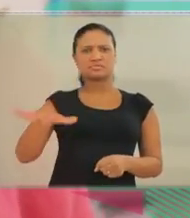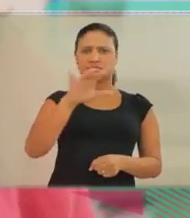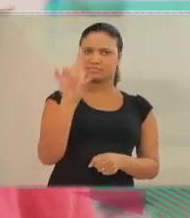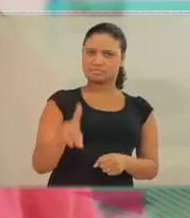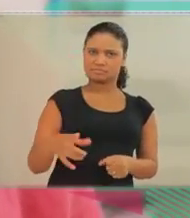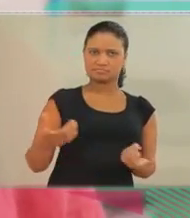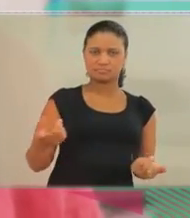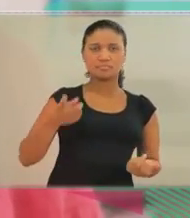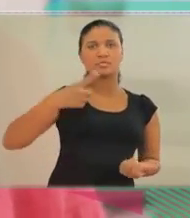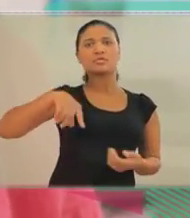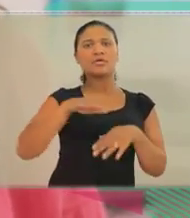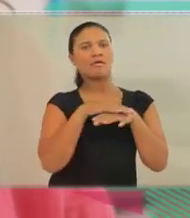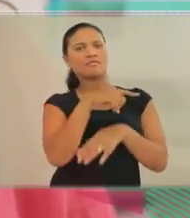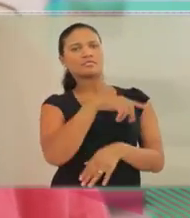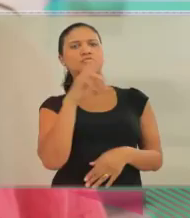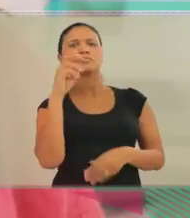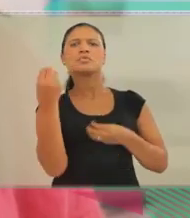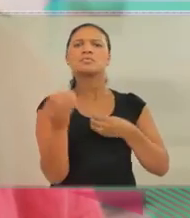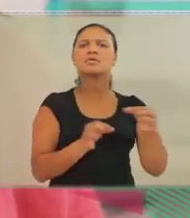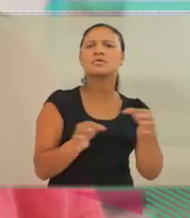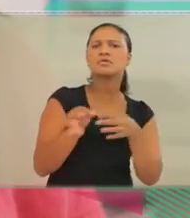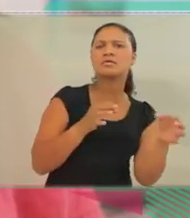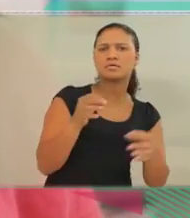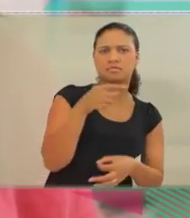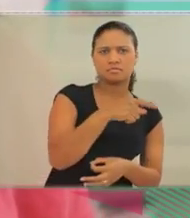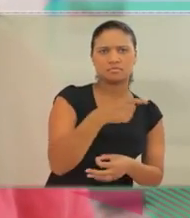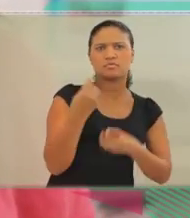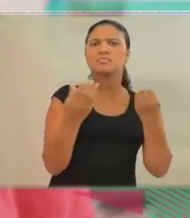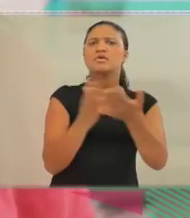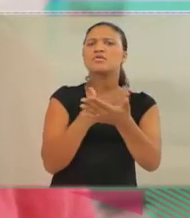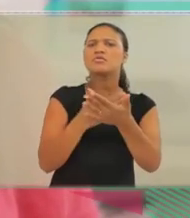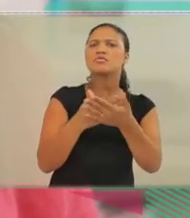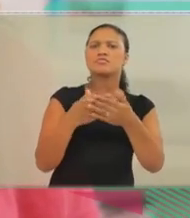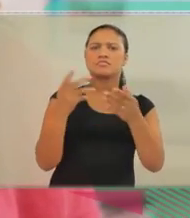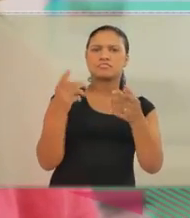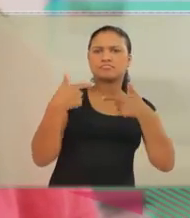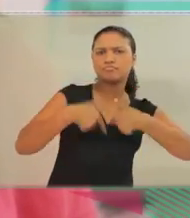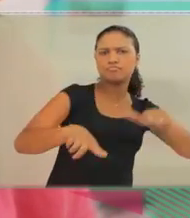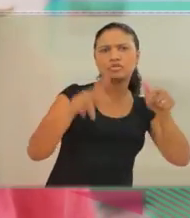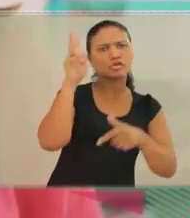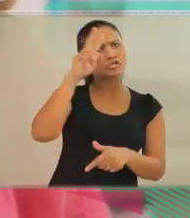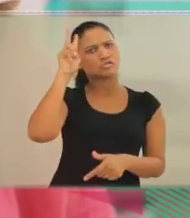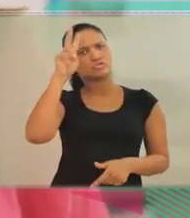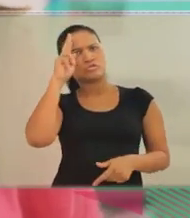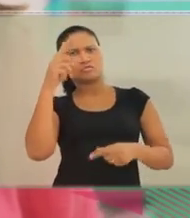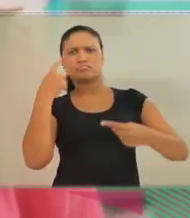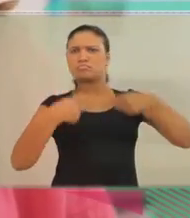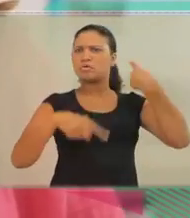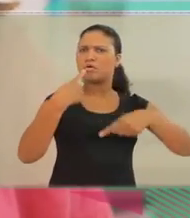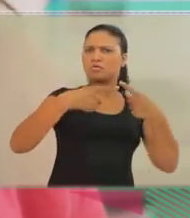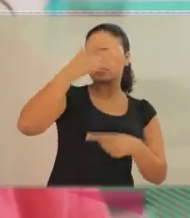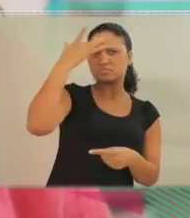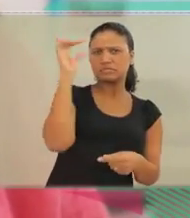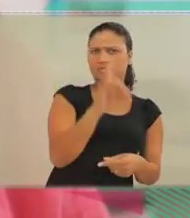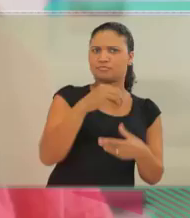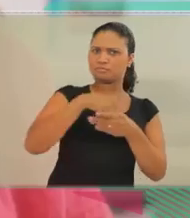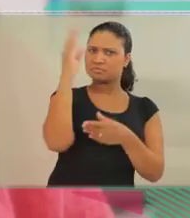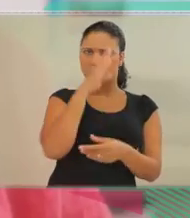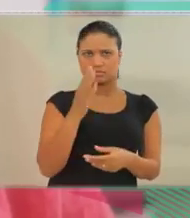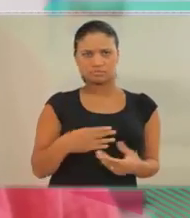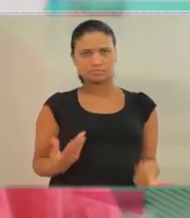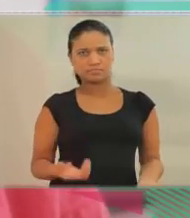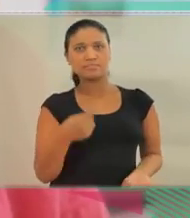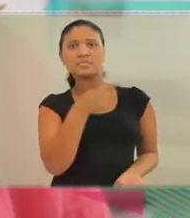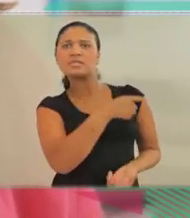consta de um livro e um vídeo da história do movimento político das pessoas com deficiência no Brasil. Isabel, a geração mais nova talvez